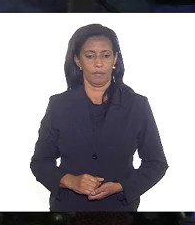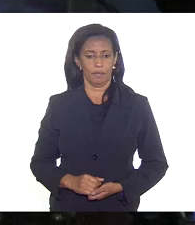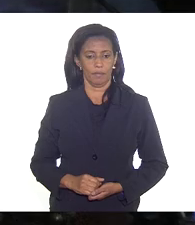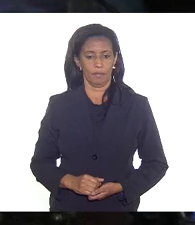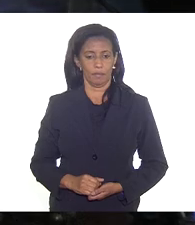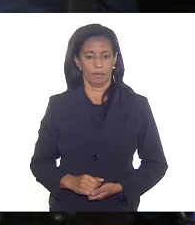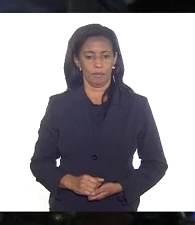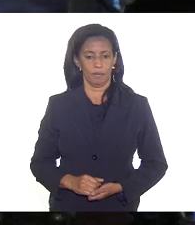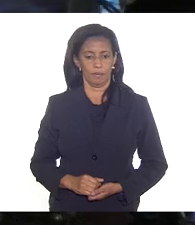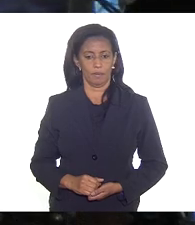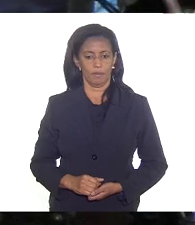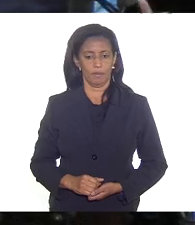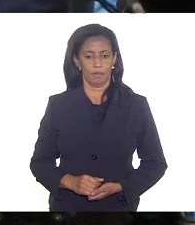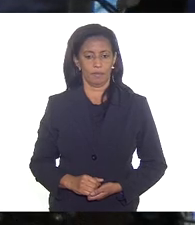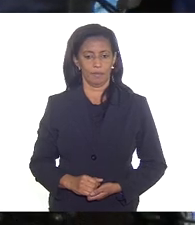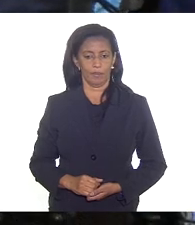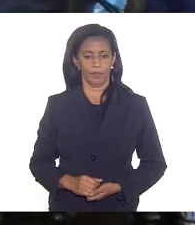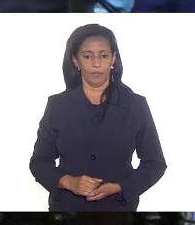computador